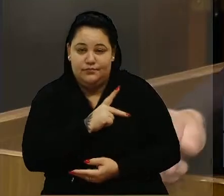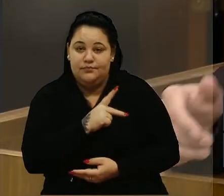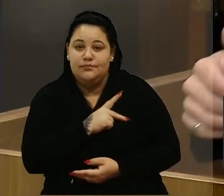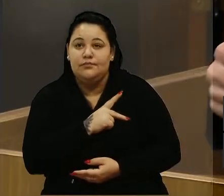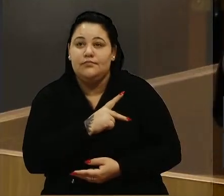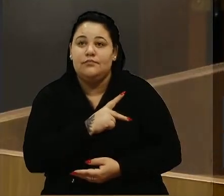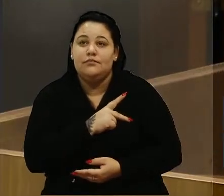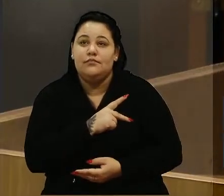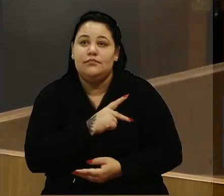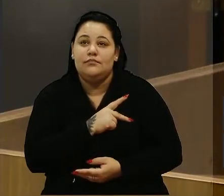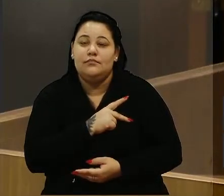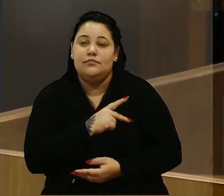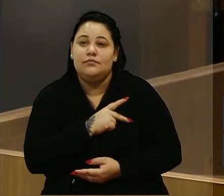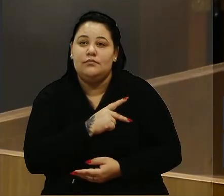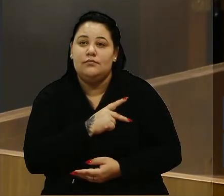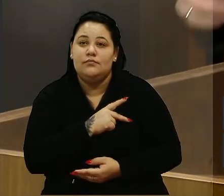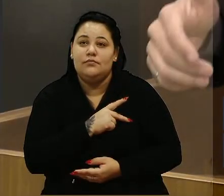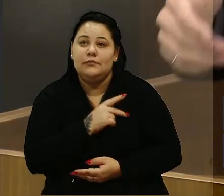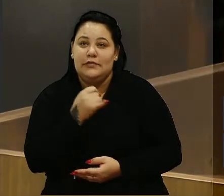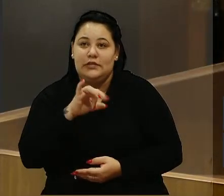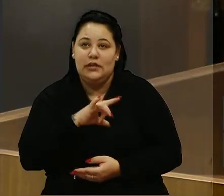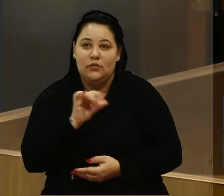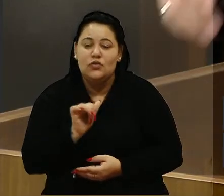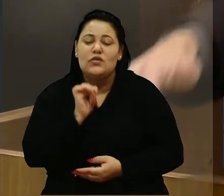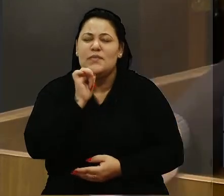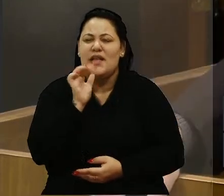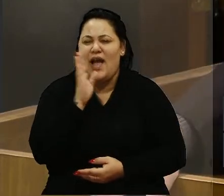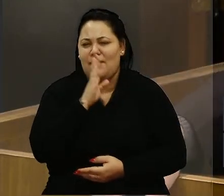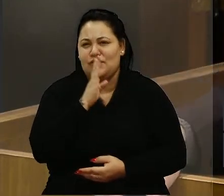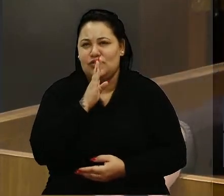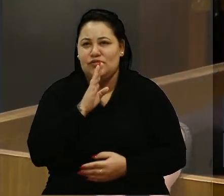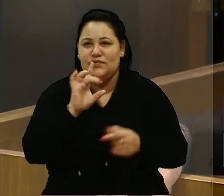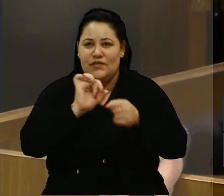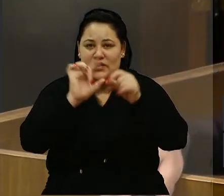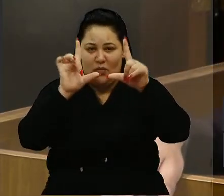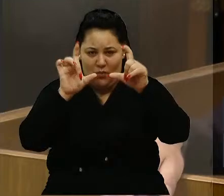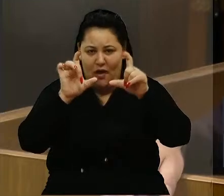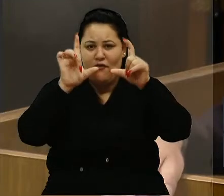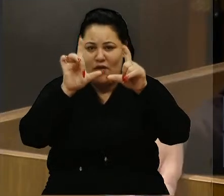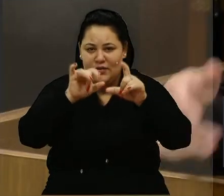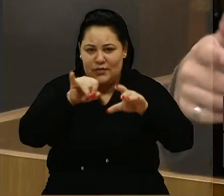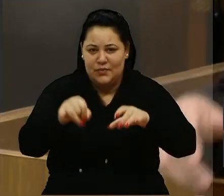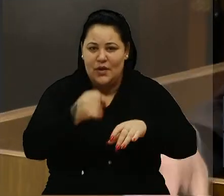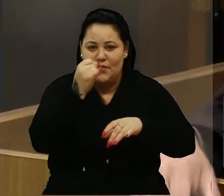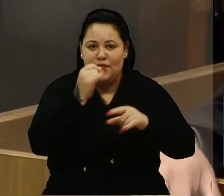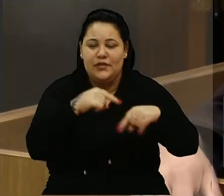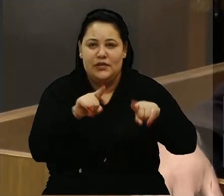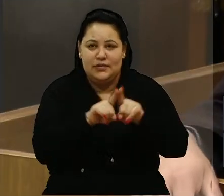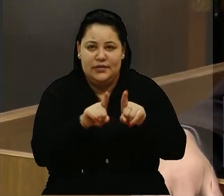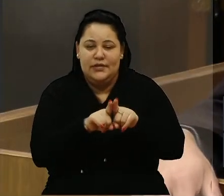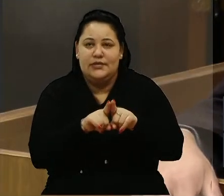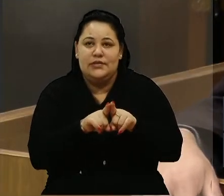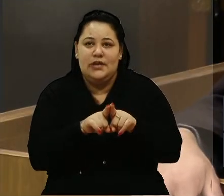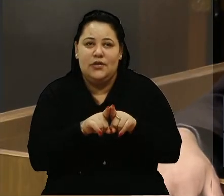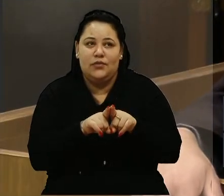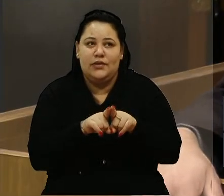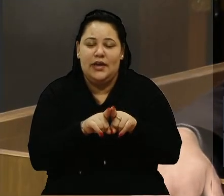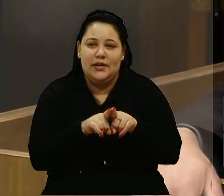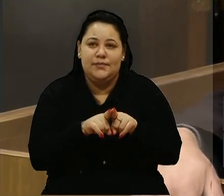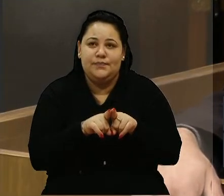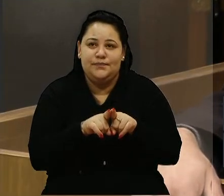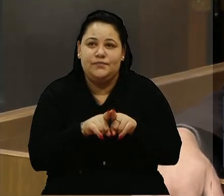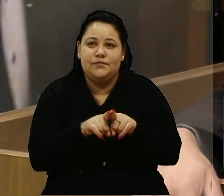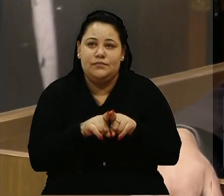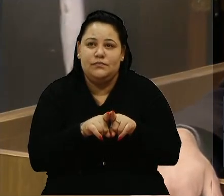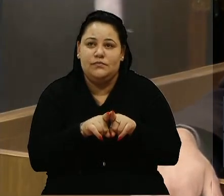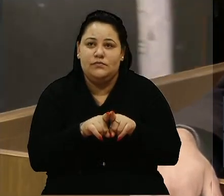como nós parar um pouquinho, tirar uma foto, aproveitando que está aí a nossa equipe do Corpo de Bombeiros aqui na frente. Tem essa possibilidade?